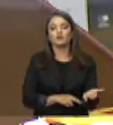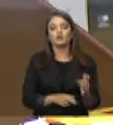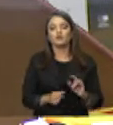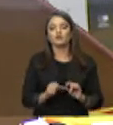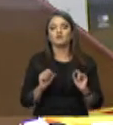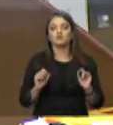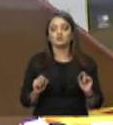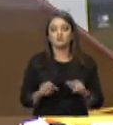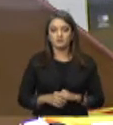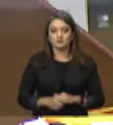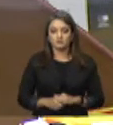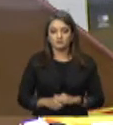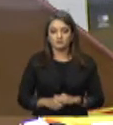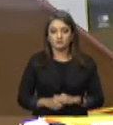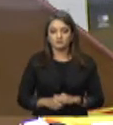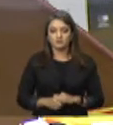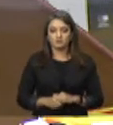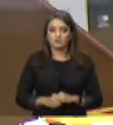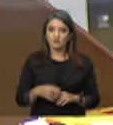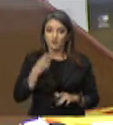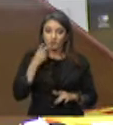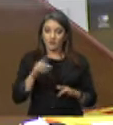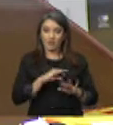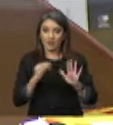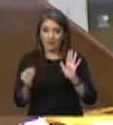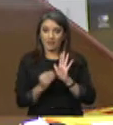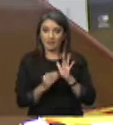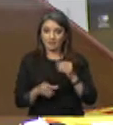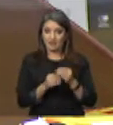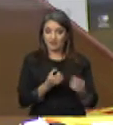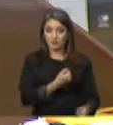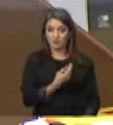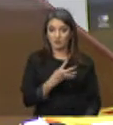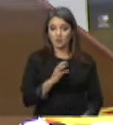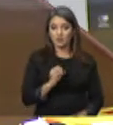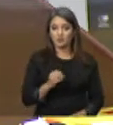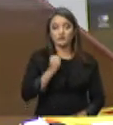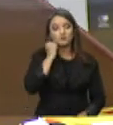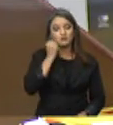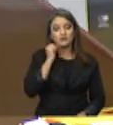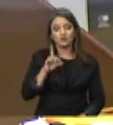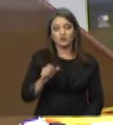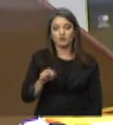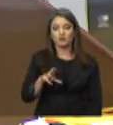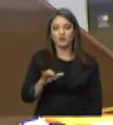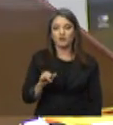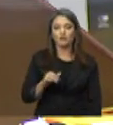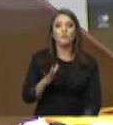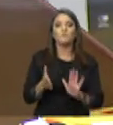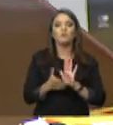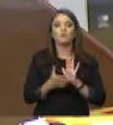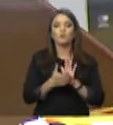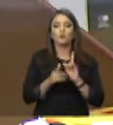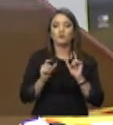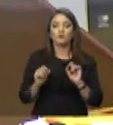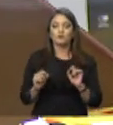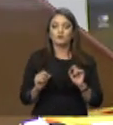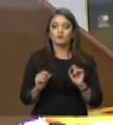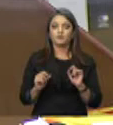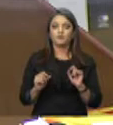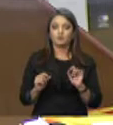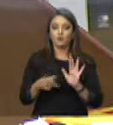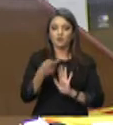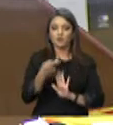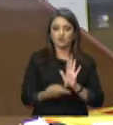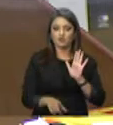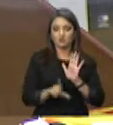assim se manifestou a emenda número 40 do senador Dário Berger propõe a inclusão de artigo onde couber